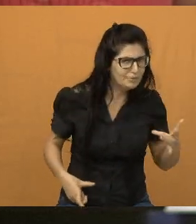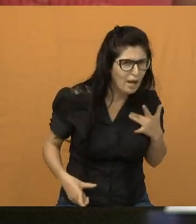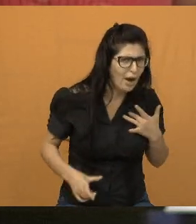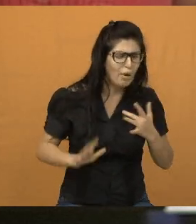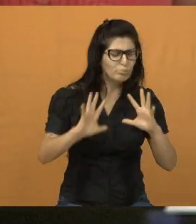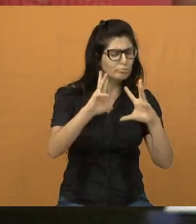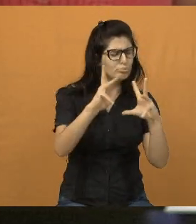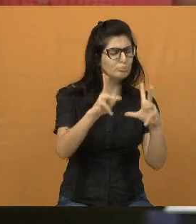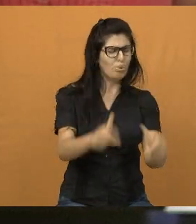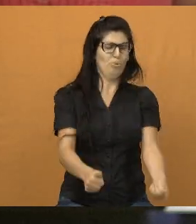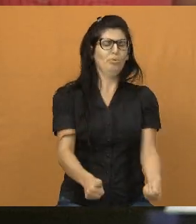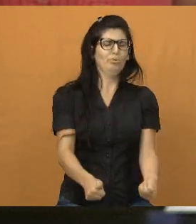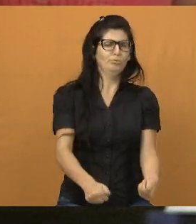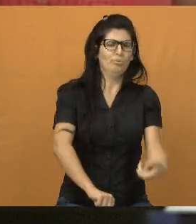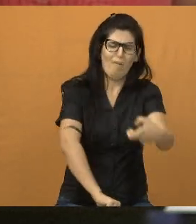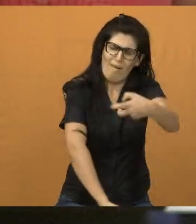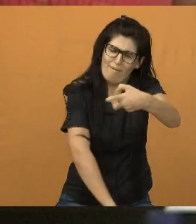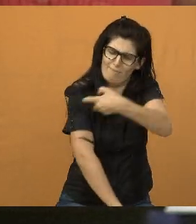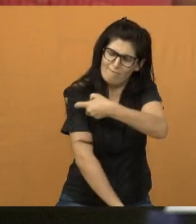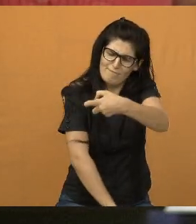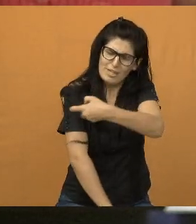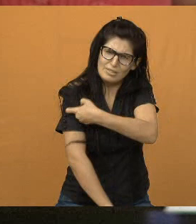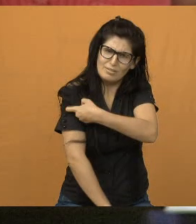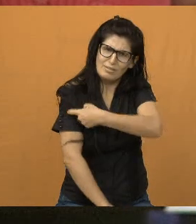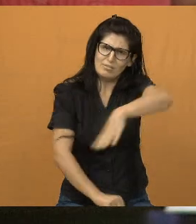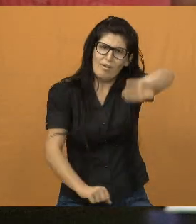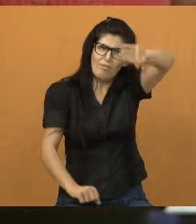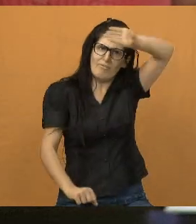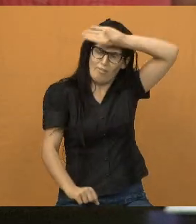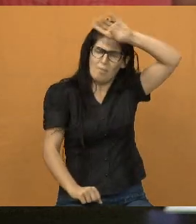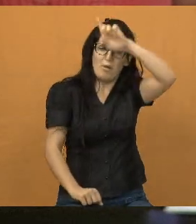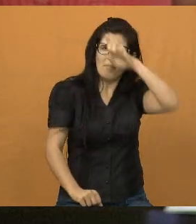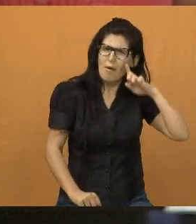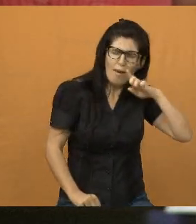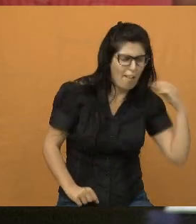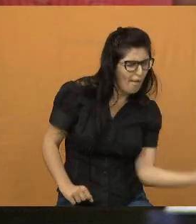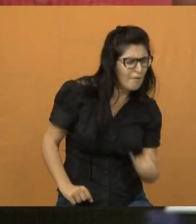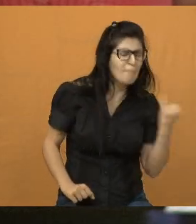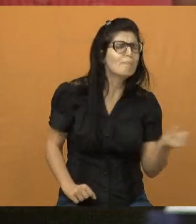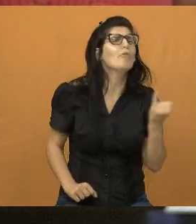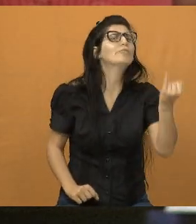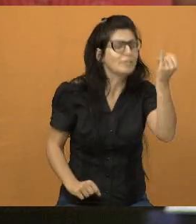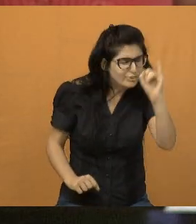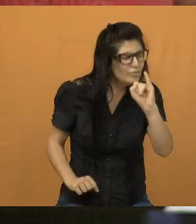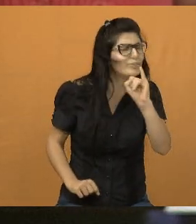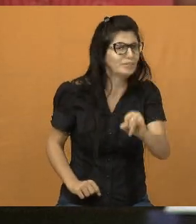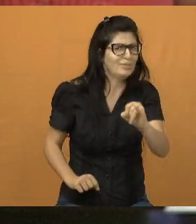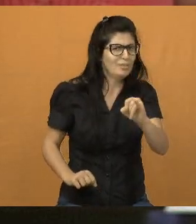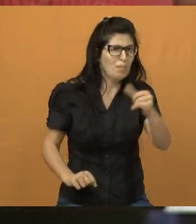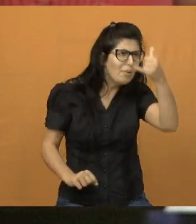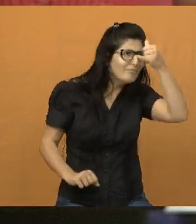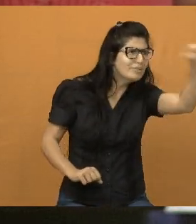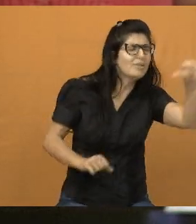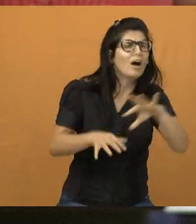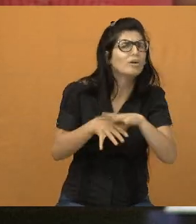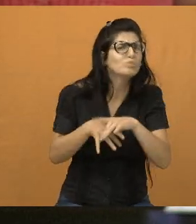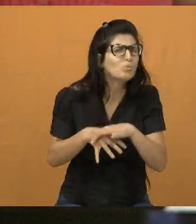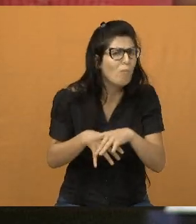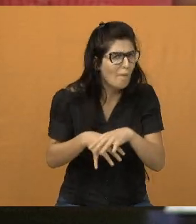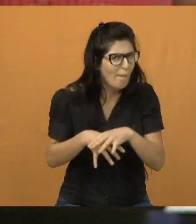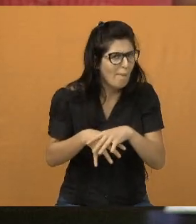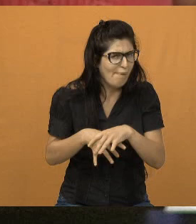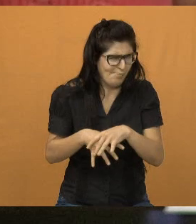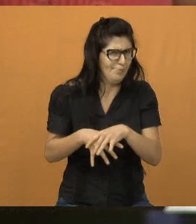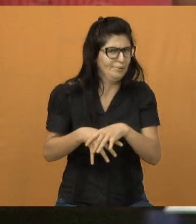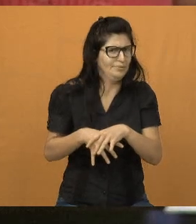unidades volantes que estão percorrendo diversos bairros do município e se vacinem. A preocupação não deve ser